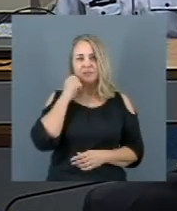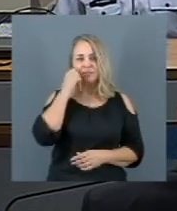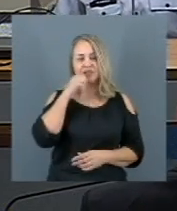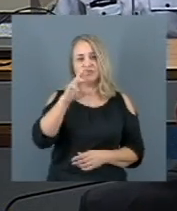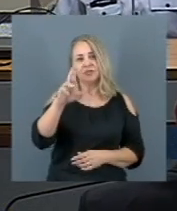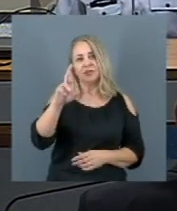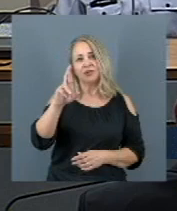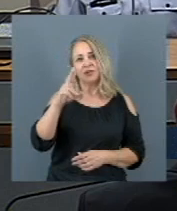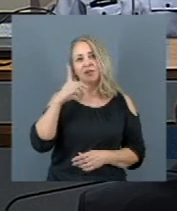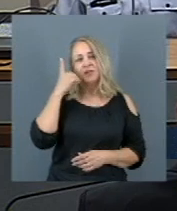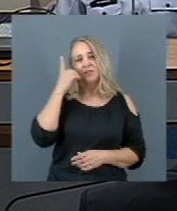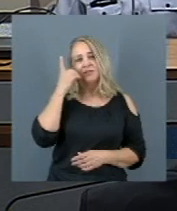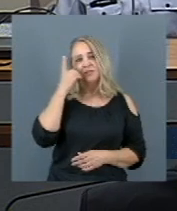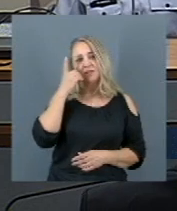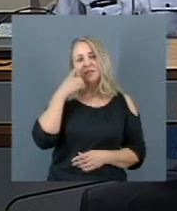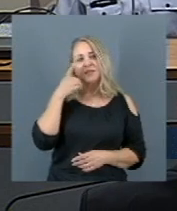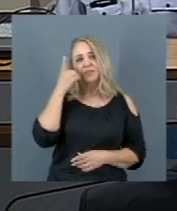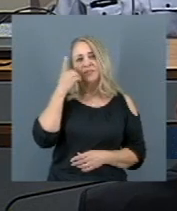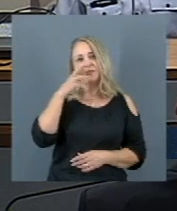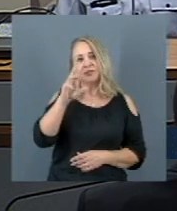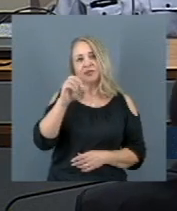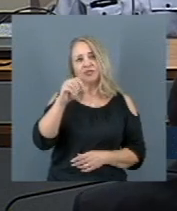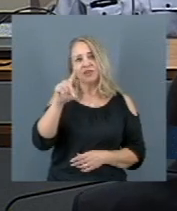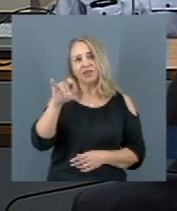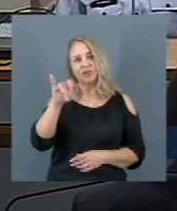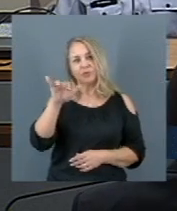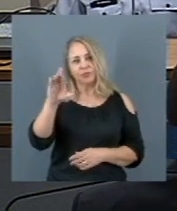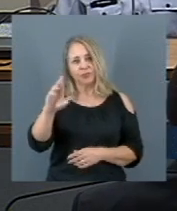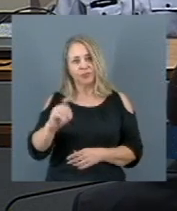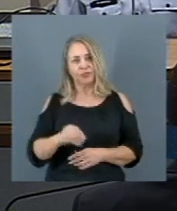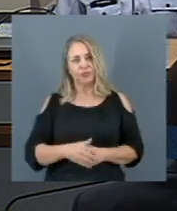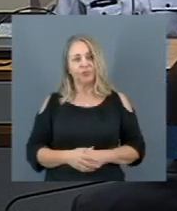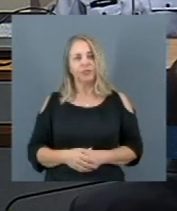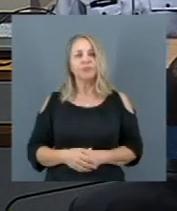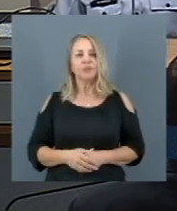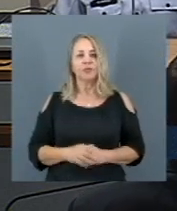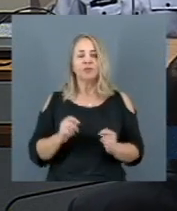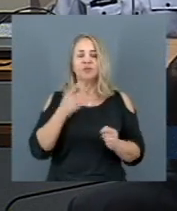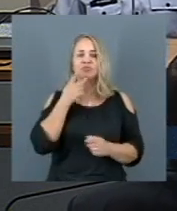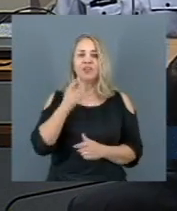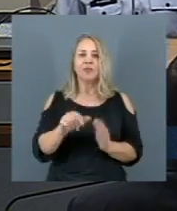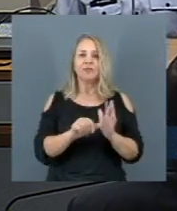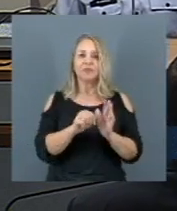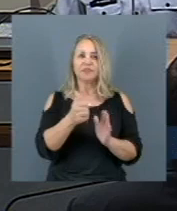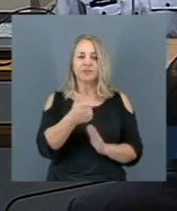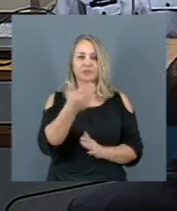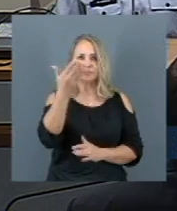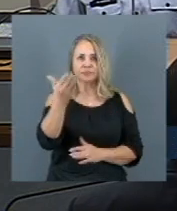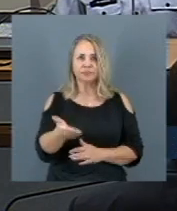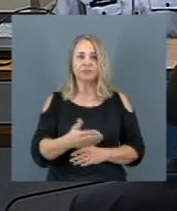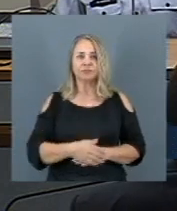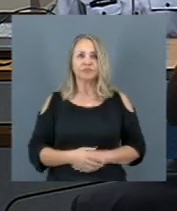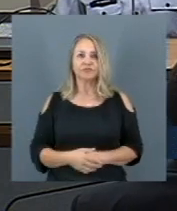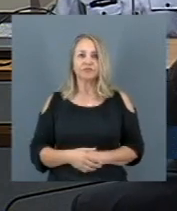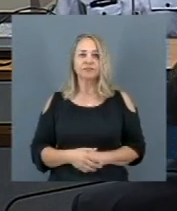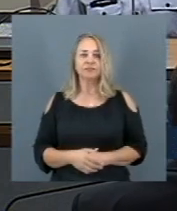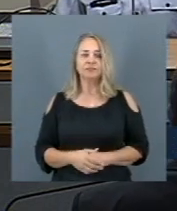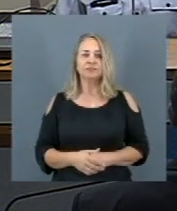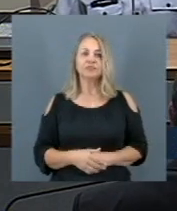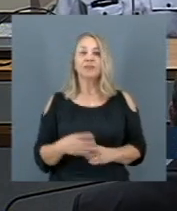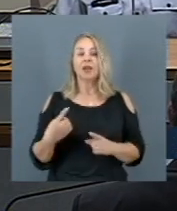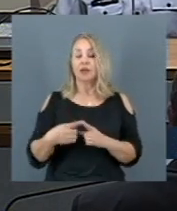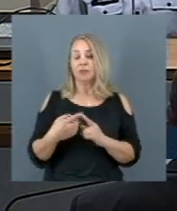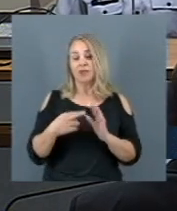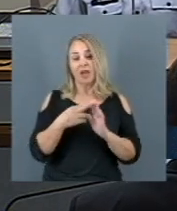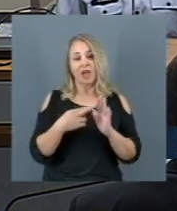Não tem ninguém até agora inscrito, a não ser que alguém se inscreva. Eu pela oposição. Vossa Excelência fala primeiro. Não, é porque a regra